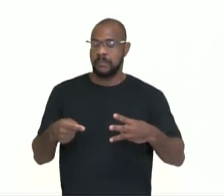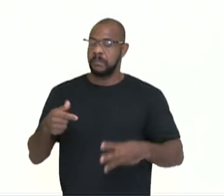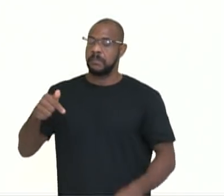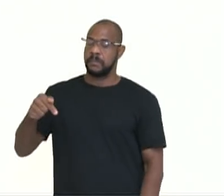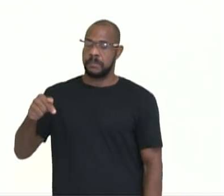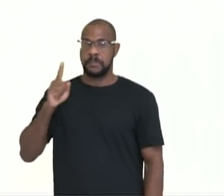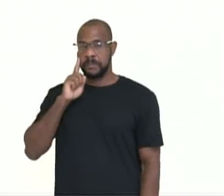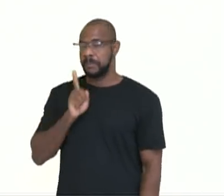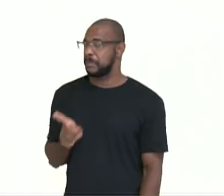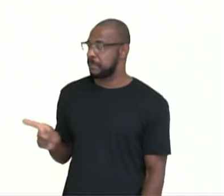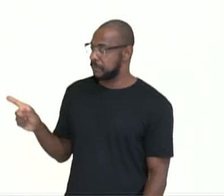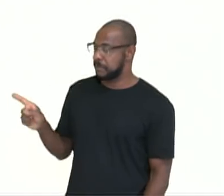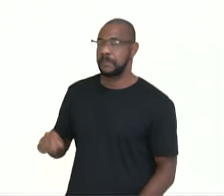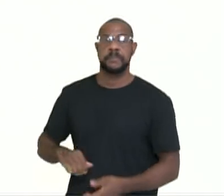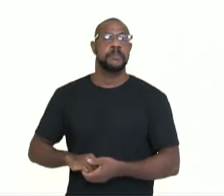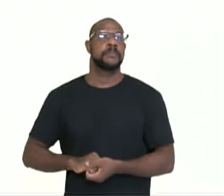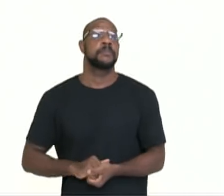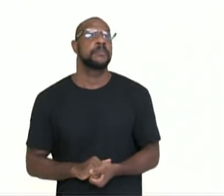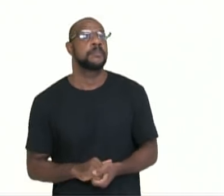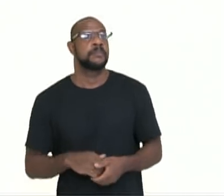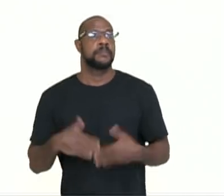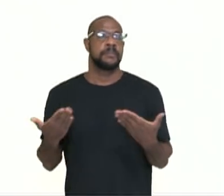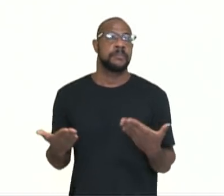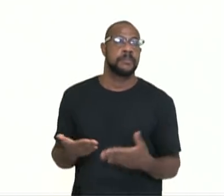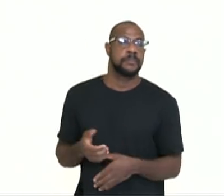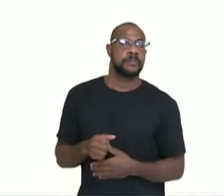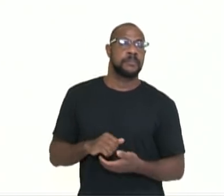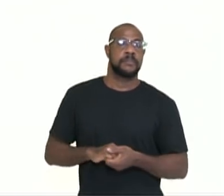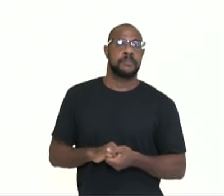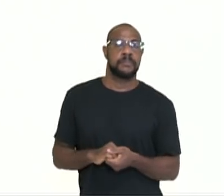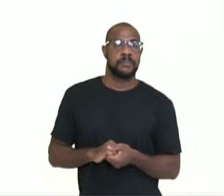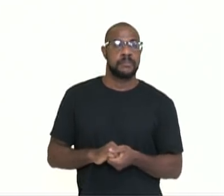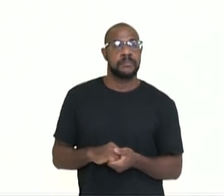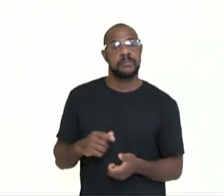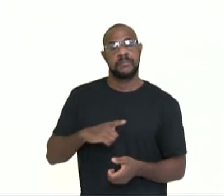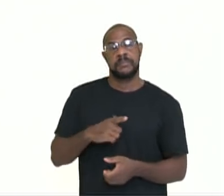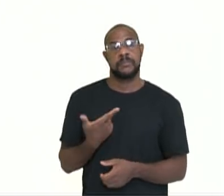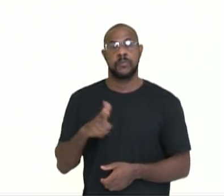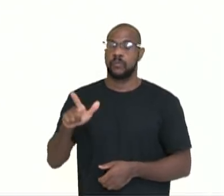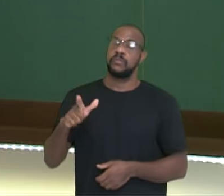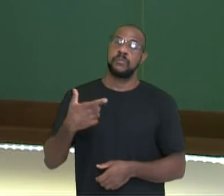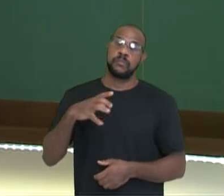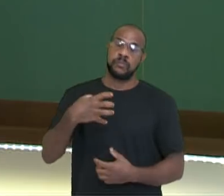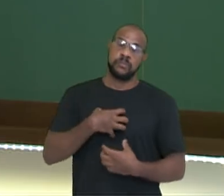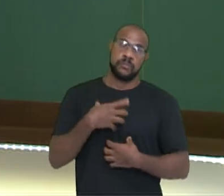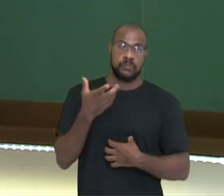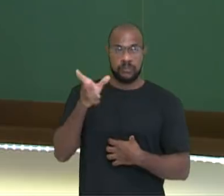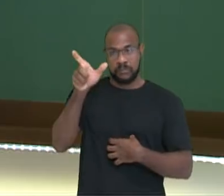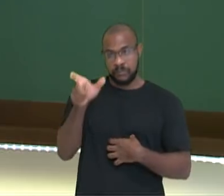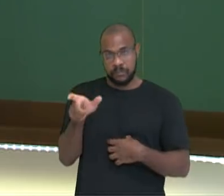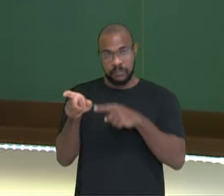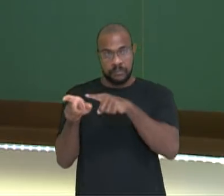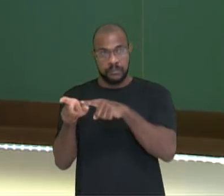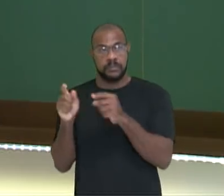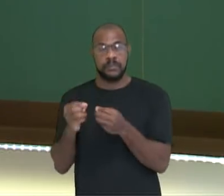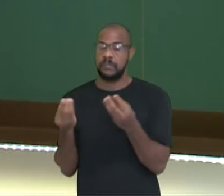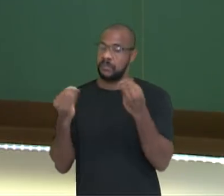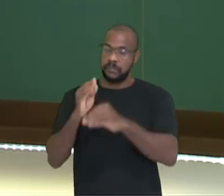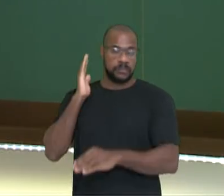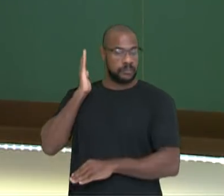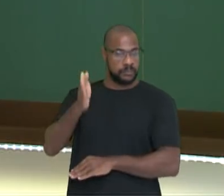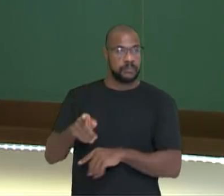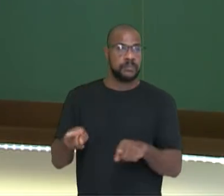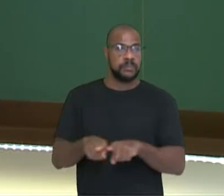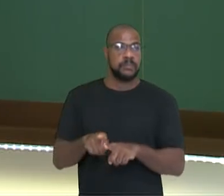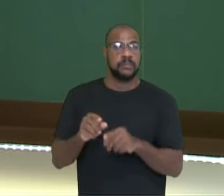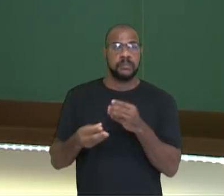15,7 centímetros. Então, se você não quiser fazer dessa forma, você pode aplicar diretamente a